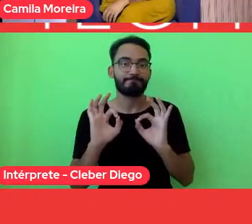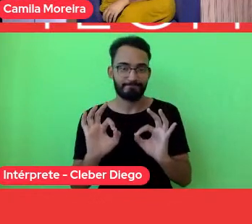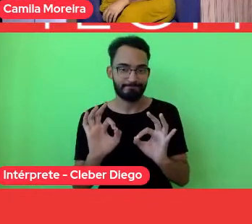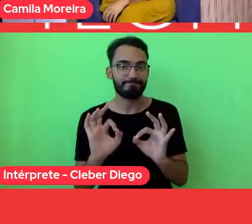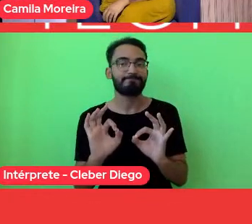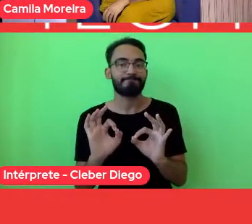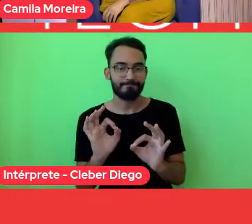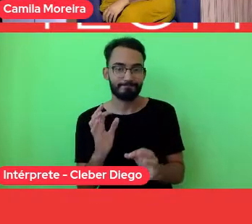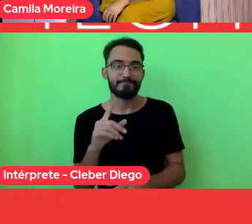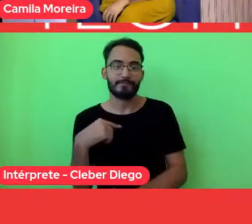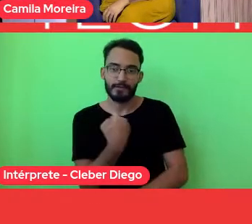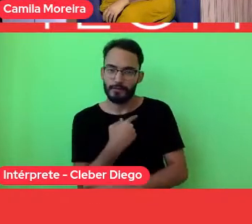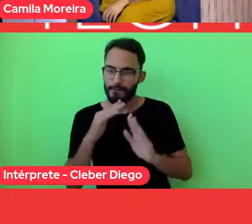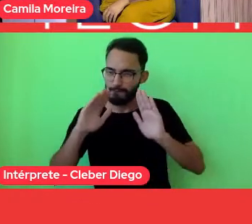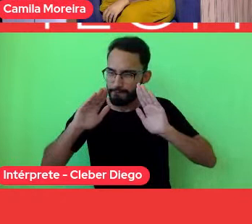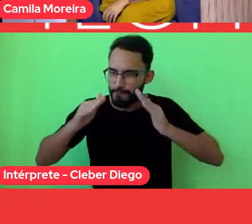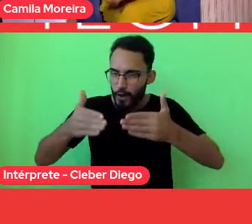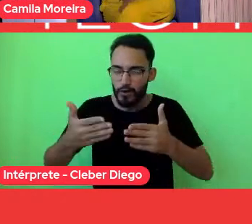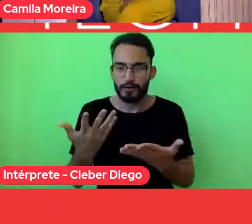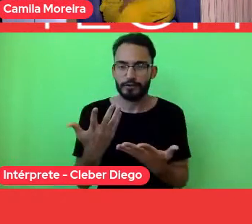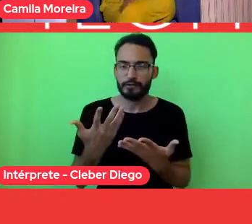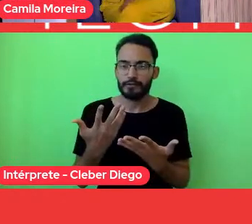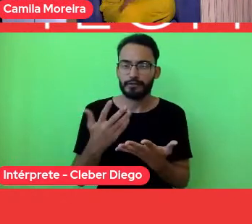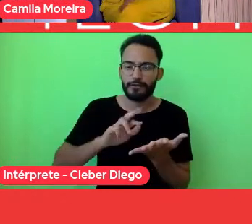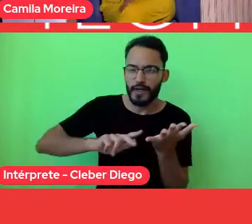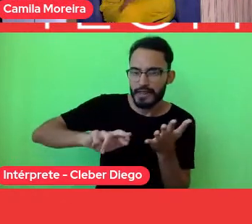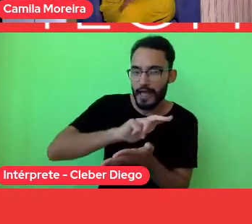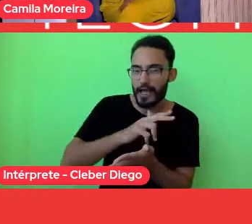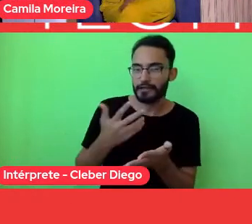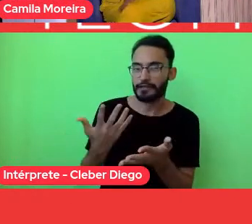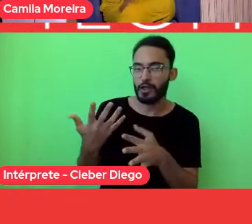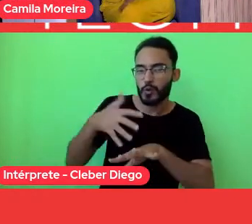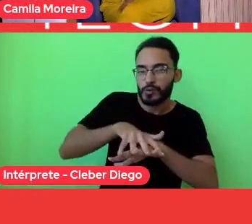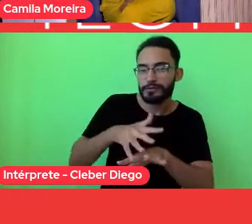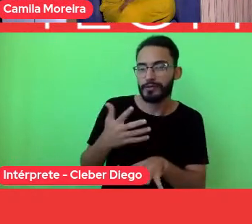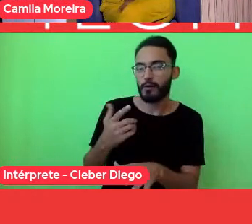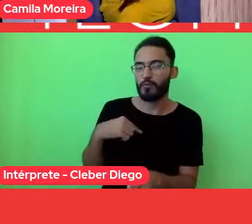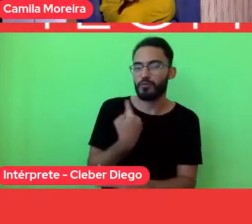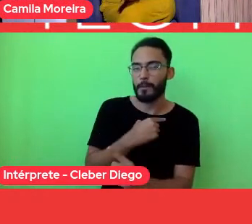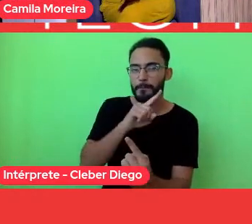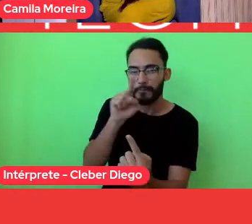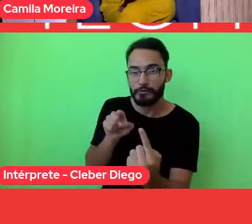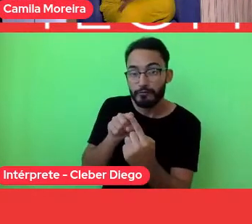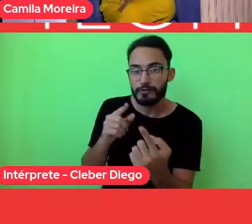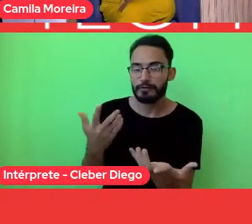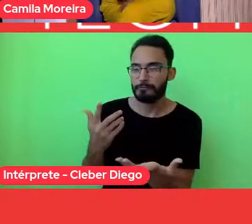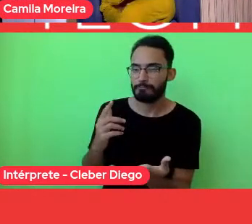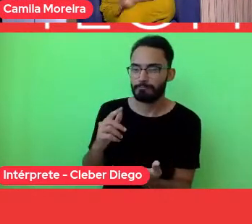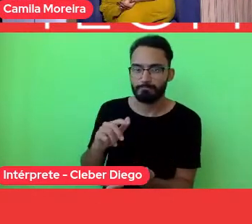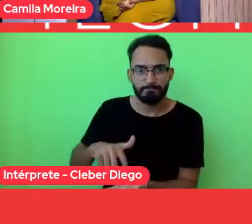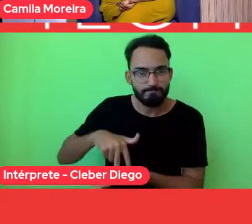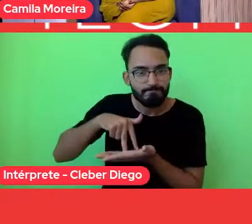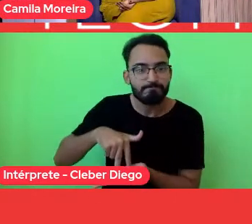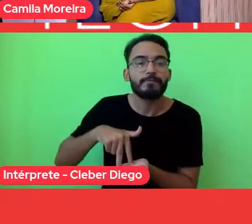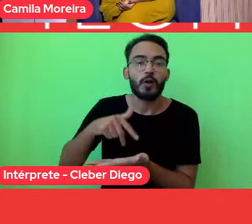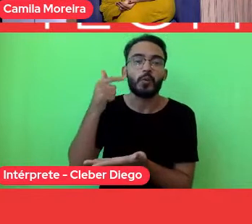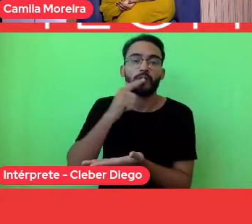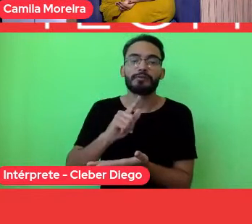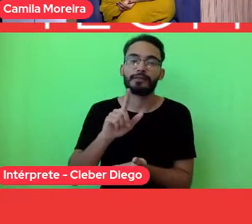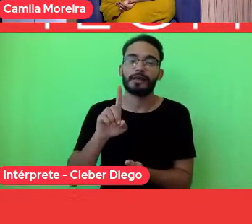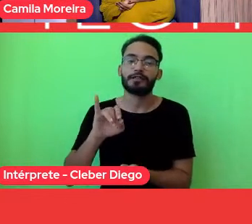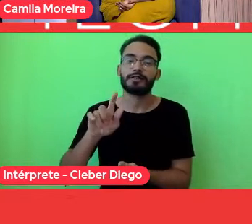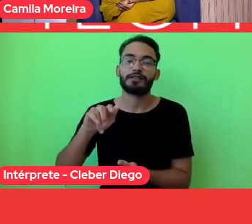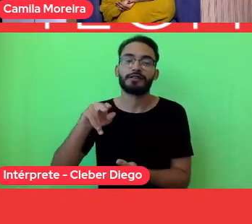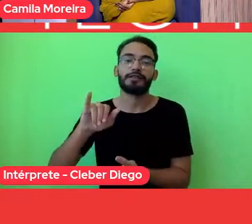isso, né? Quando a gente foca em diversidade e inclusão, quando a gente faz com um propósito e de forma ativa, é para trazer essa dignidade